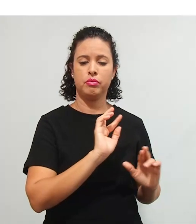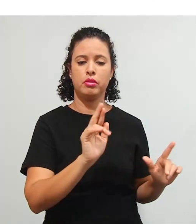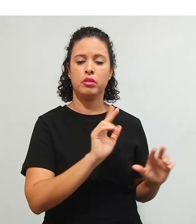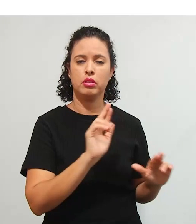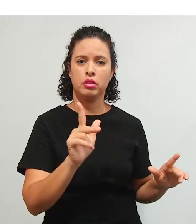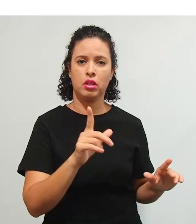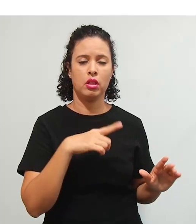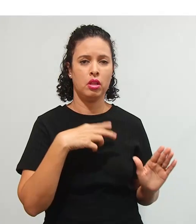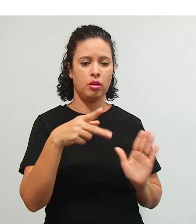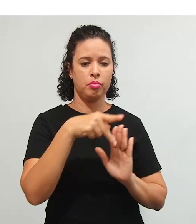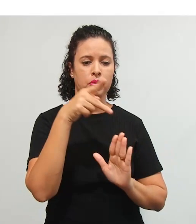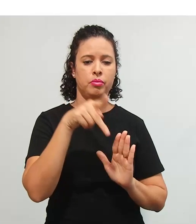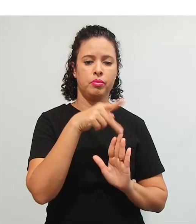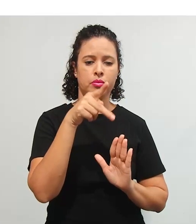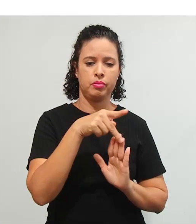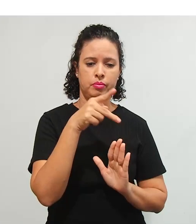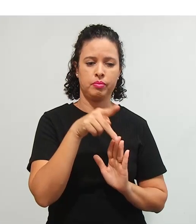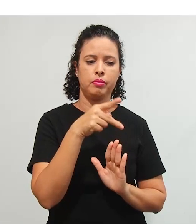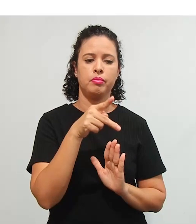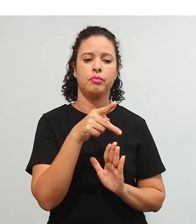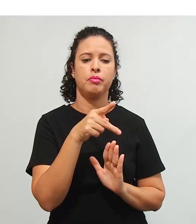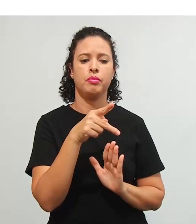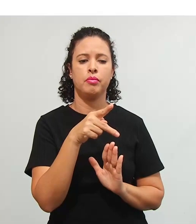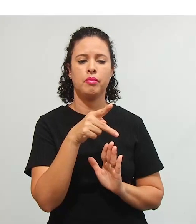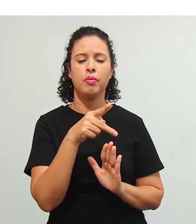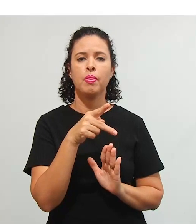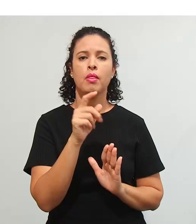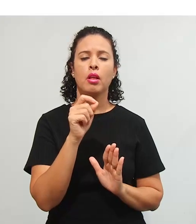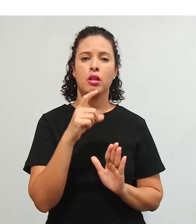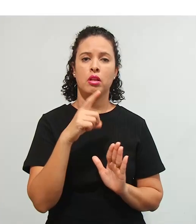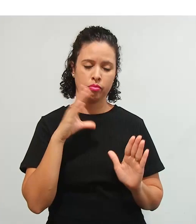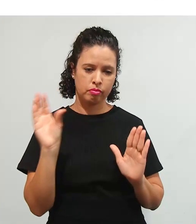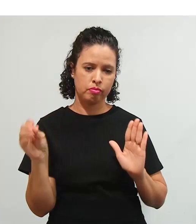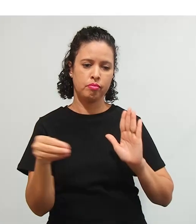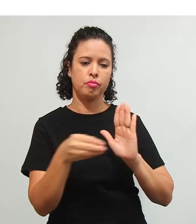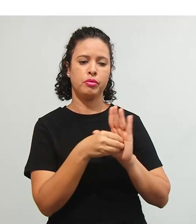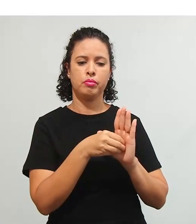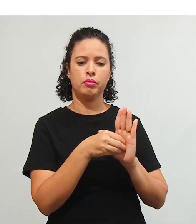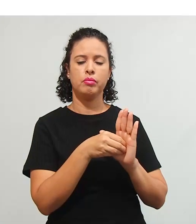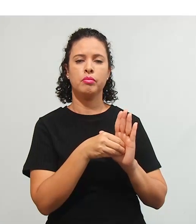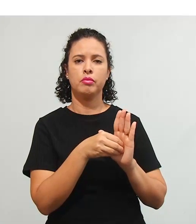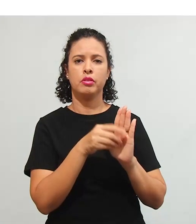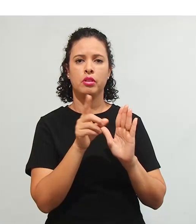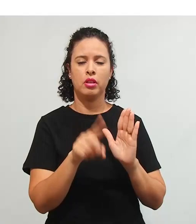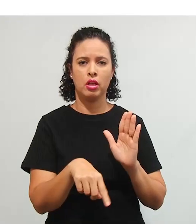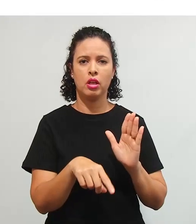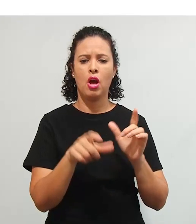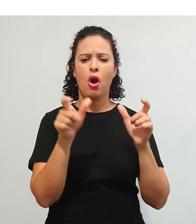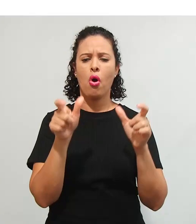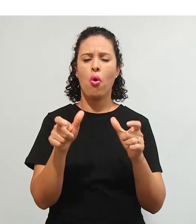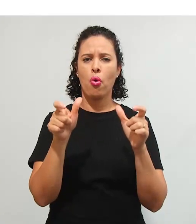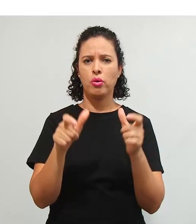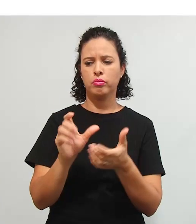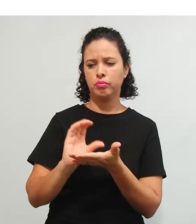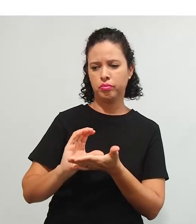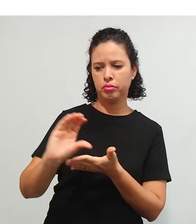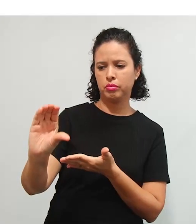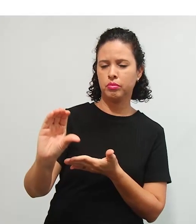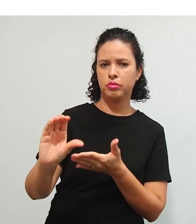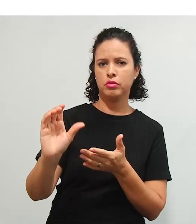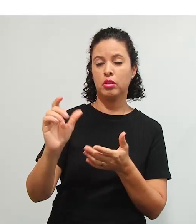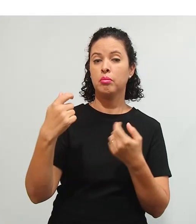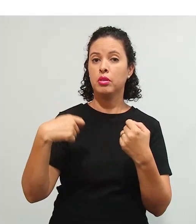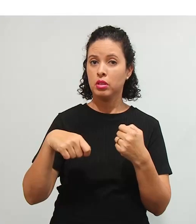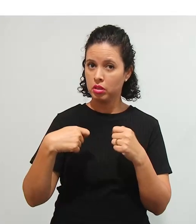Então tem uma portaria da STN, da SOF, que define isso, a questão das fontes e destinação de